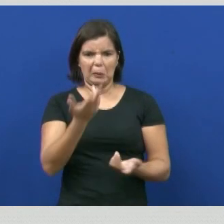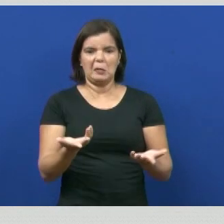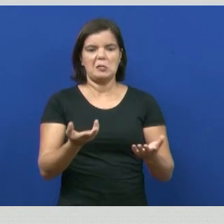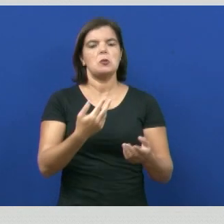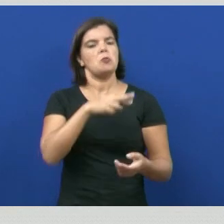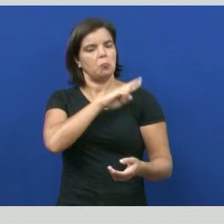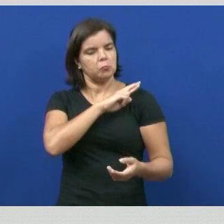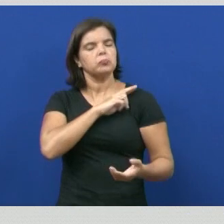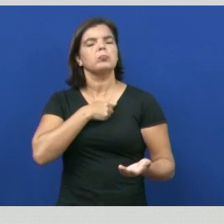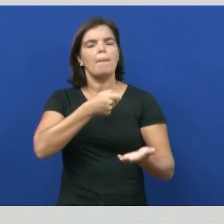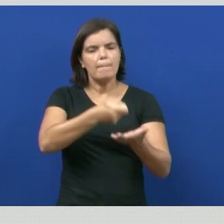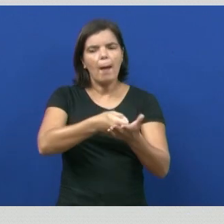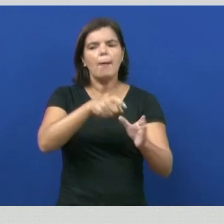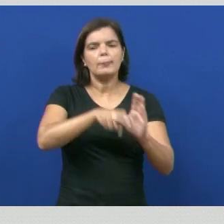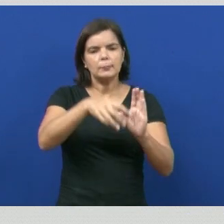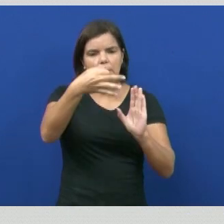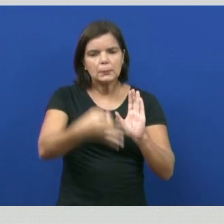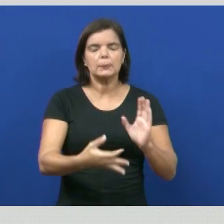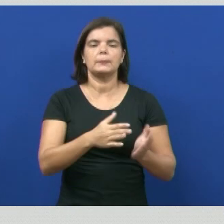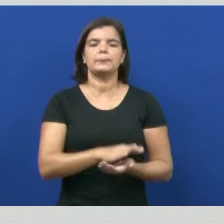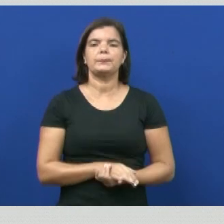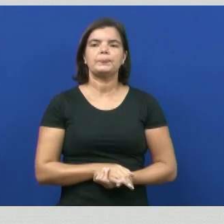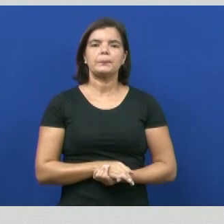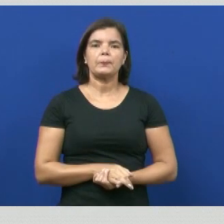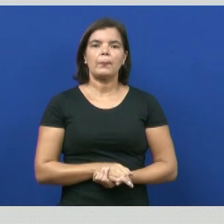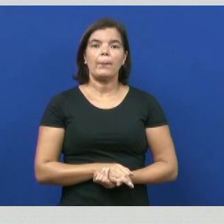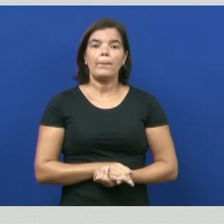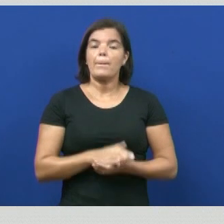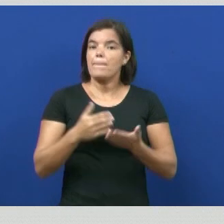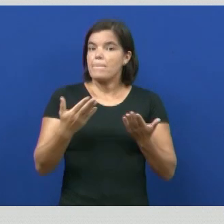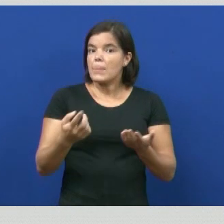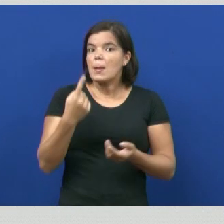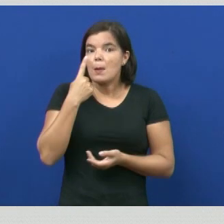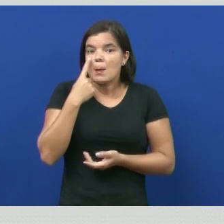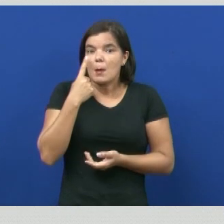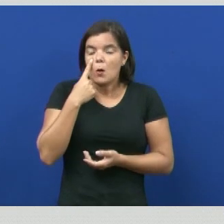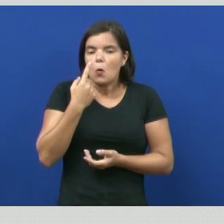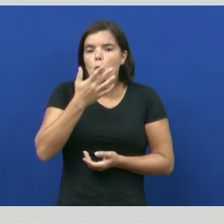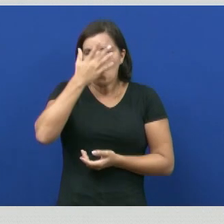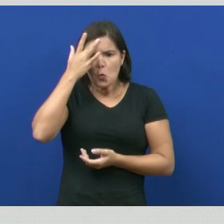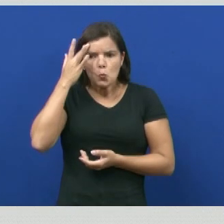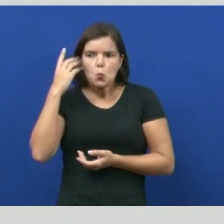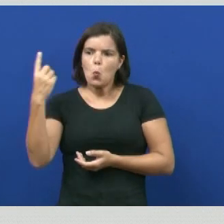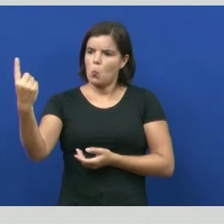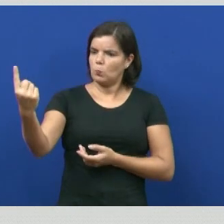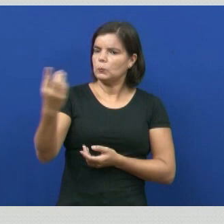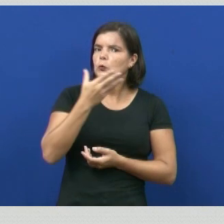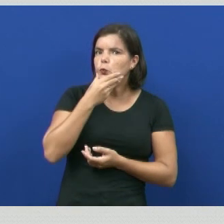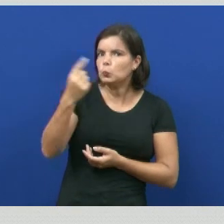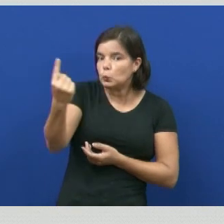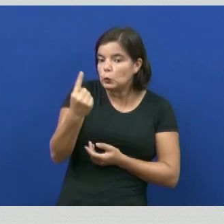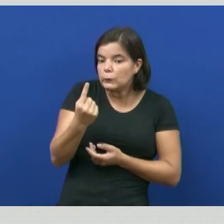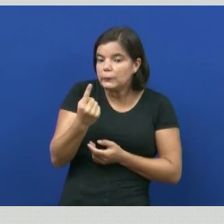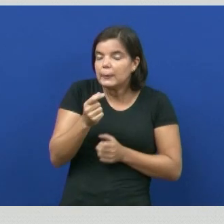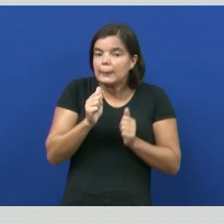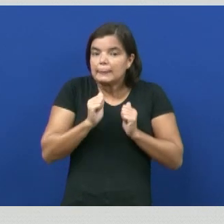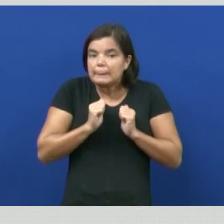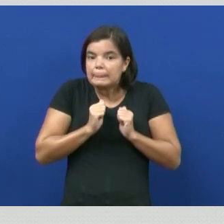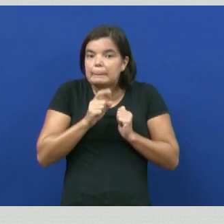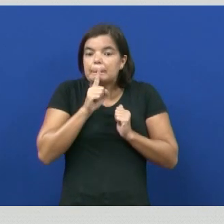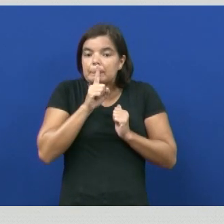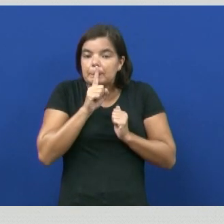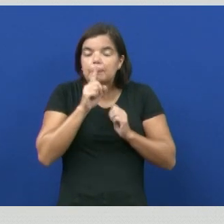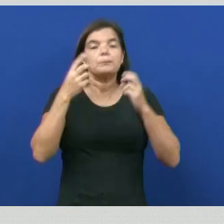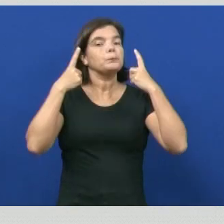gosto de cumprir rigorosamente as minhas obrigações. Escuta, quando ele vier, a gente fica quieto aqui dentro, não